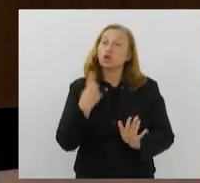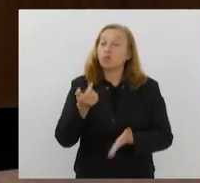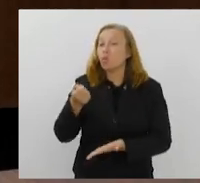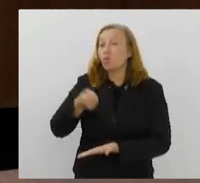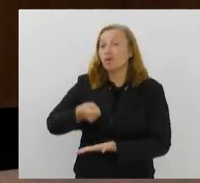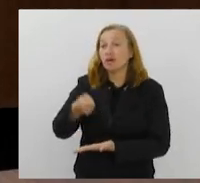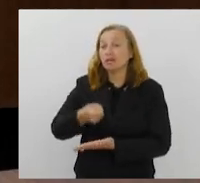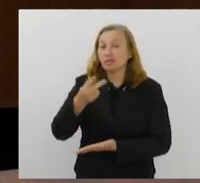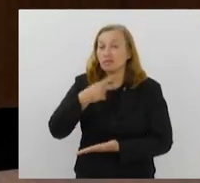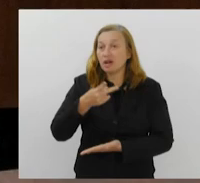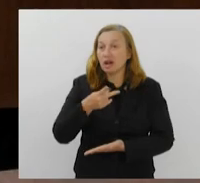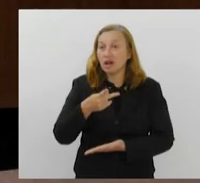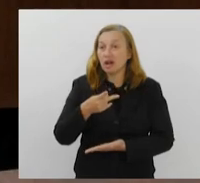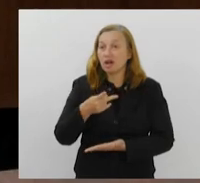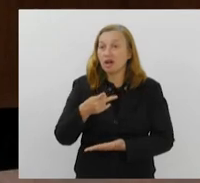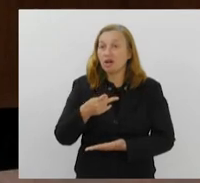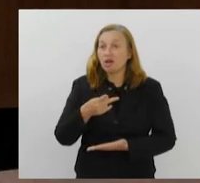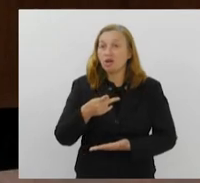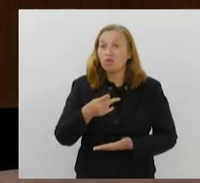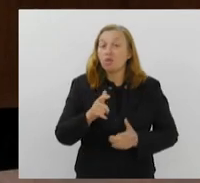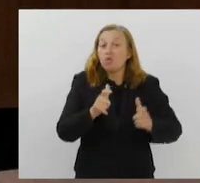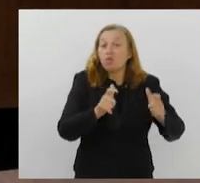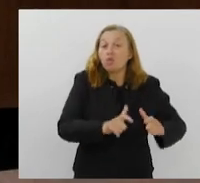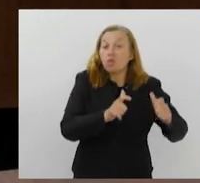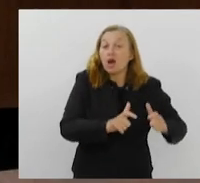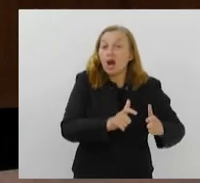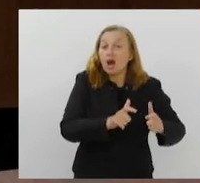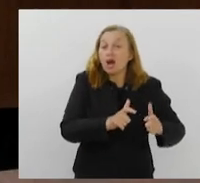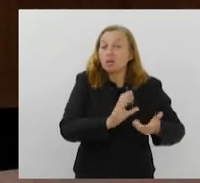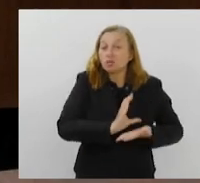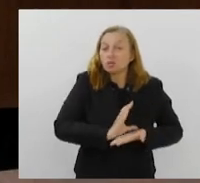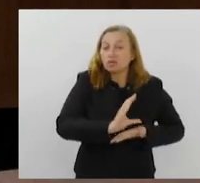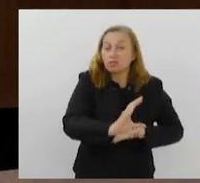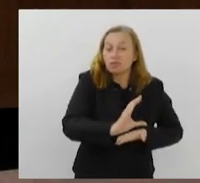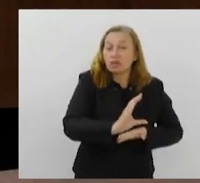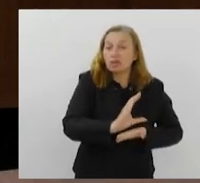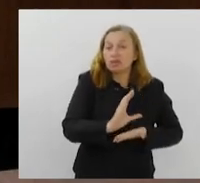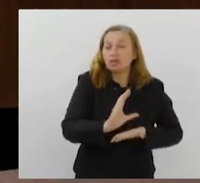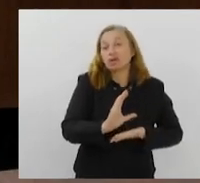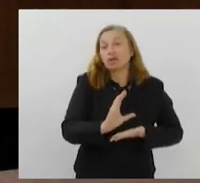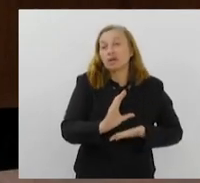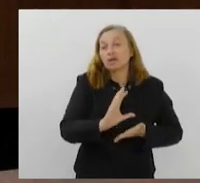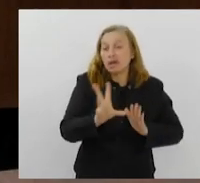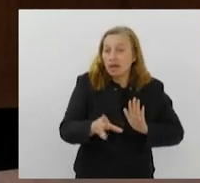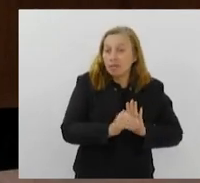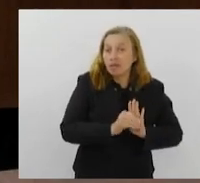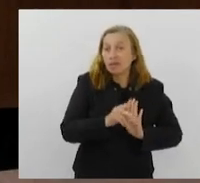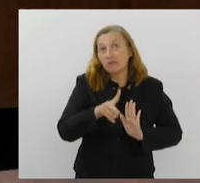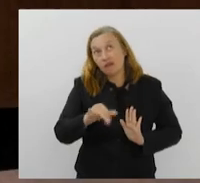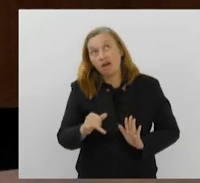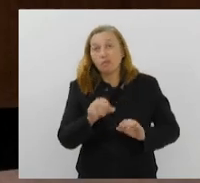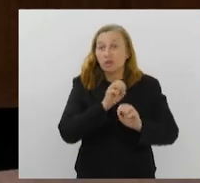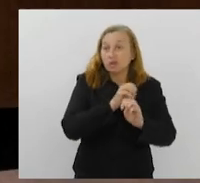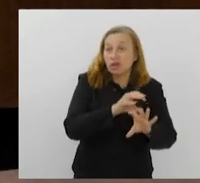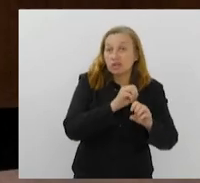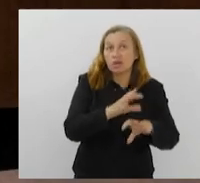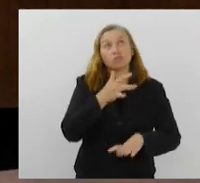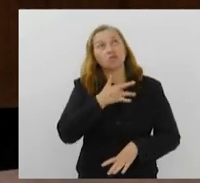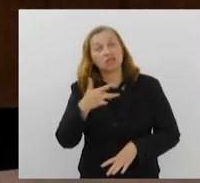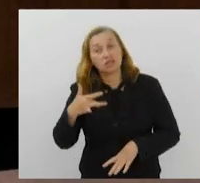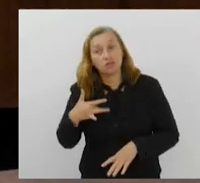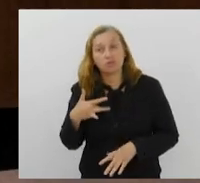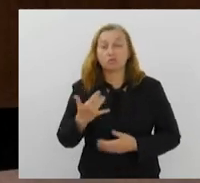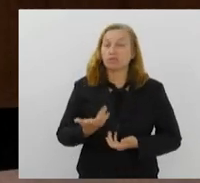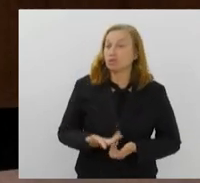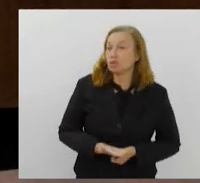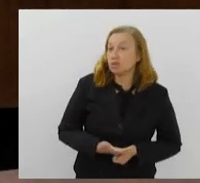a dizer que ponto do orçamento que a nossa emenda vai. Então, é para um programa, para educação, para tal programa, para saúde, para tal